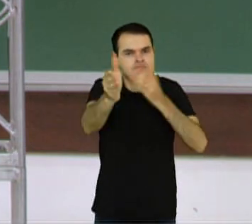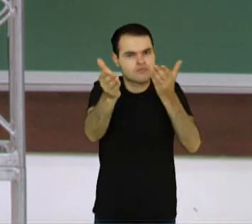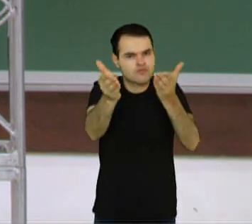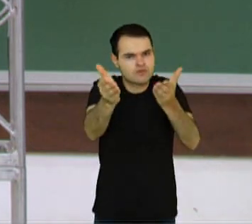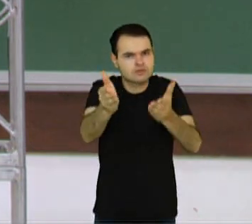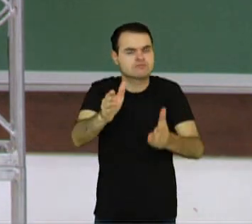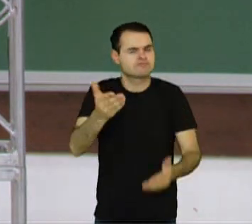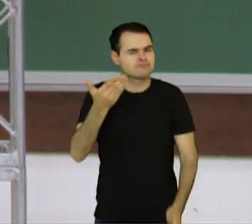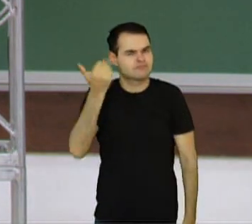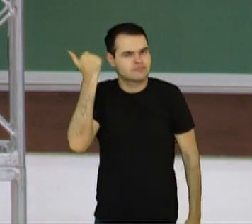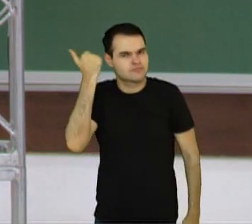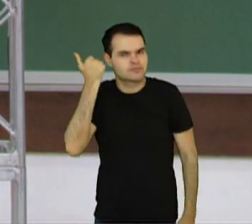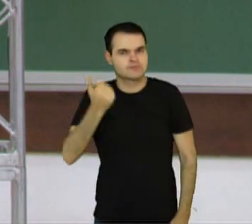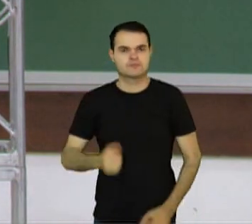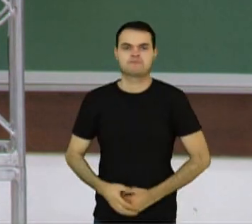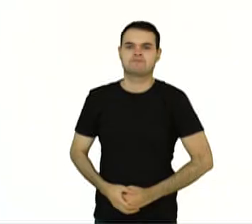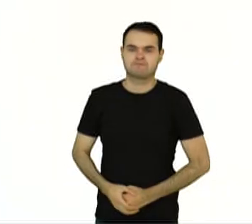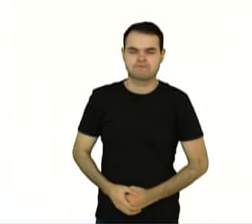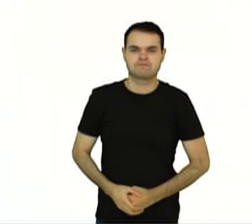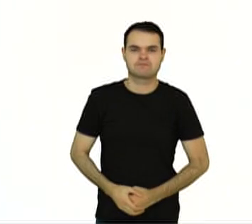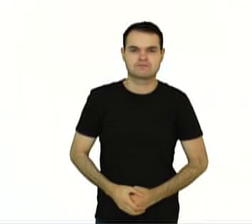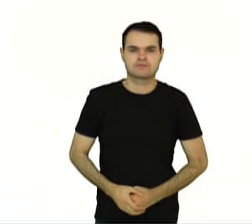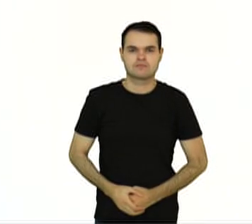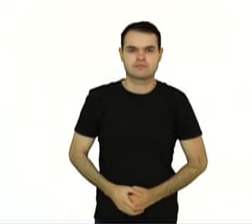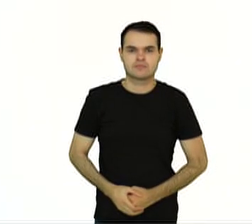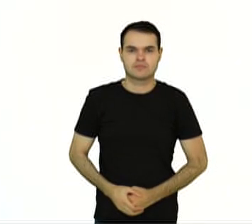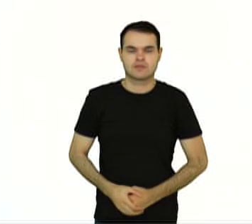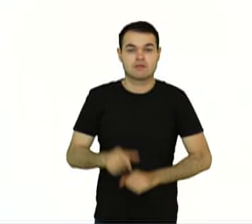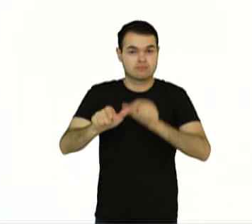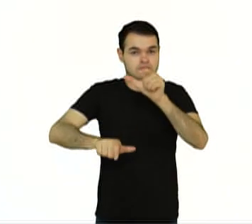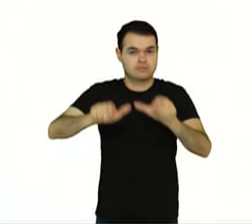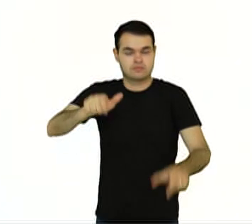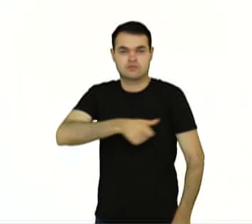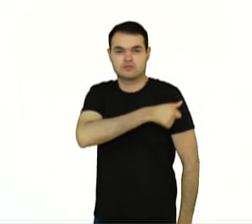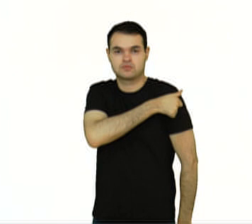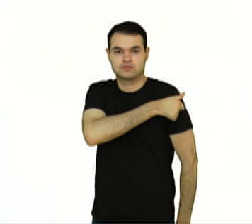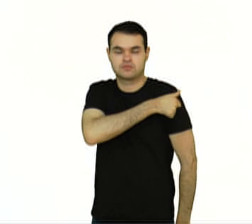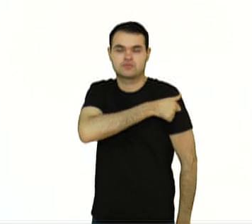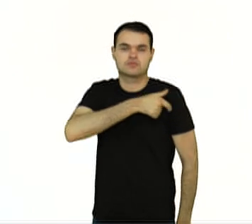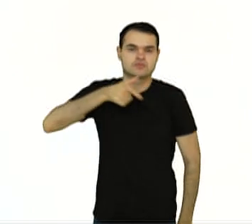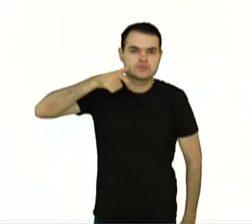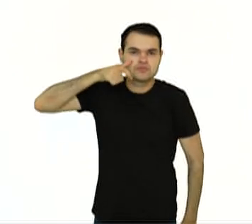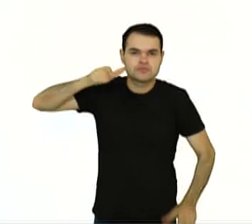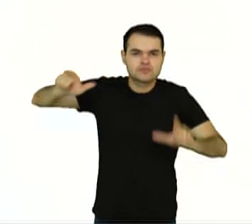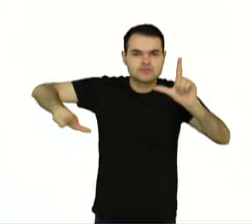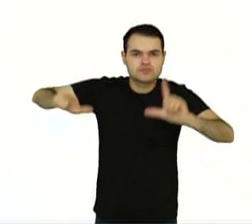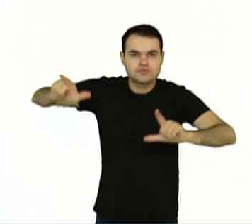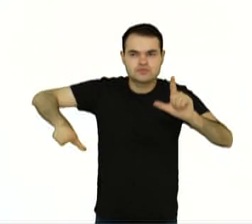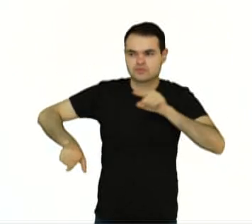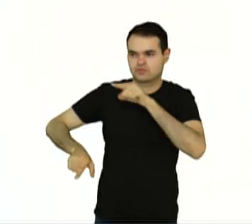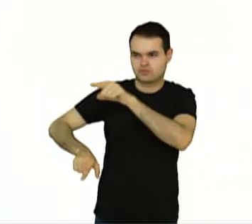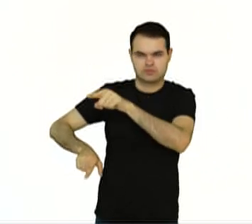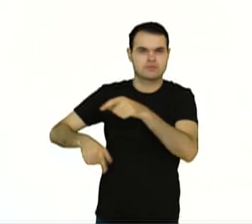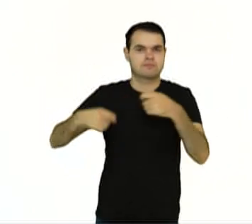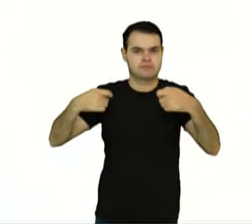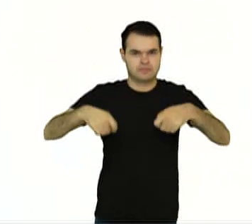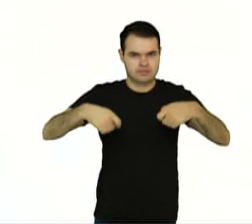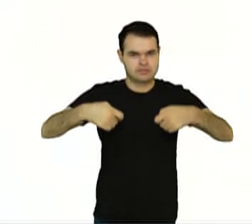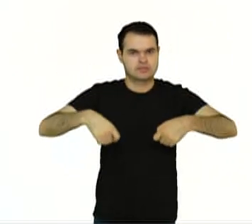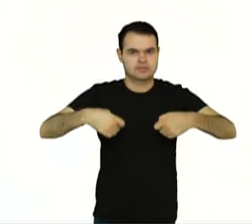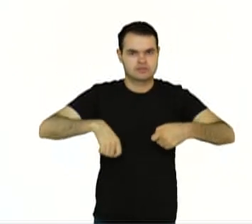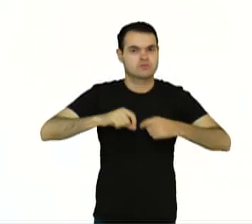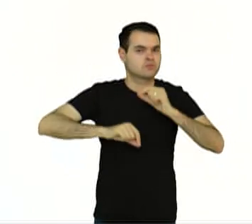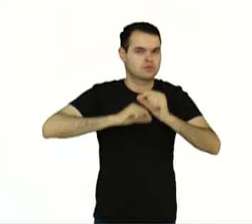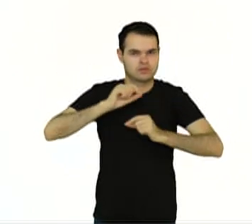lá me acompanhe na tela aqui. Aos estudantes que estão assistindo às aulas pela televisão, entreguem as suas